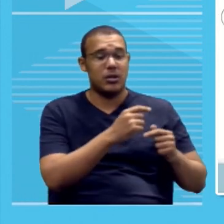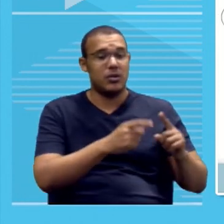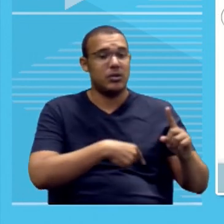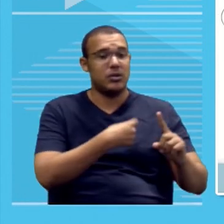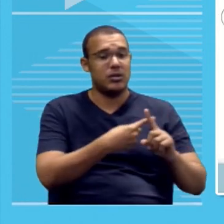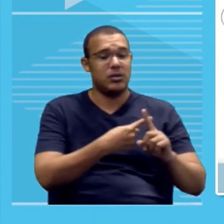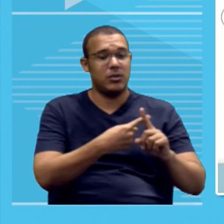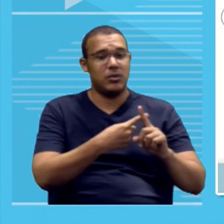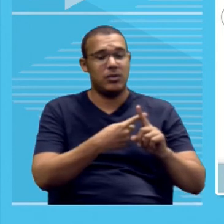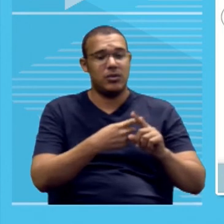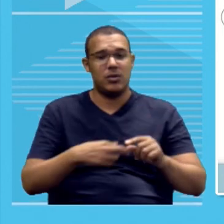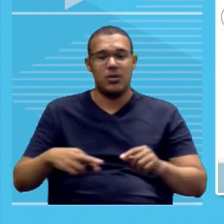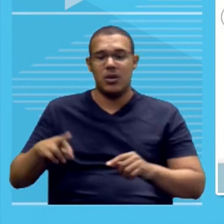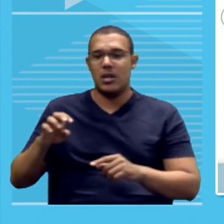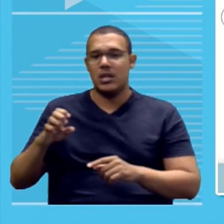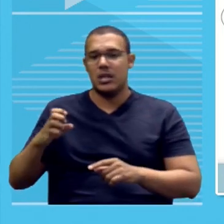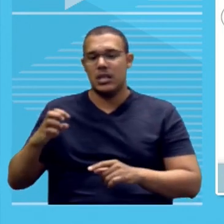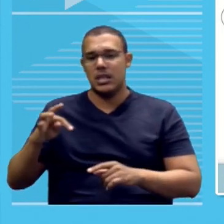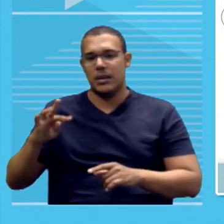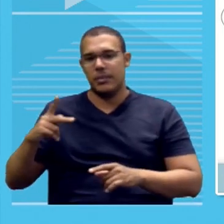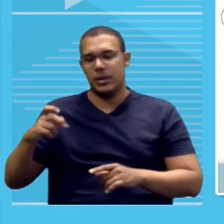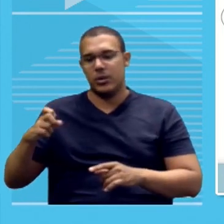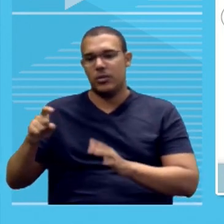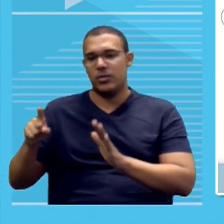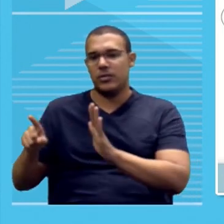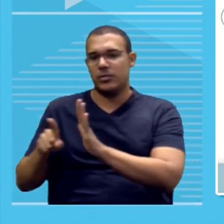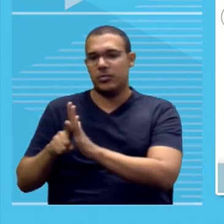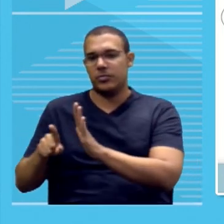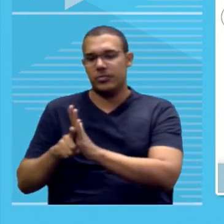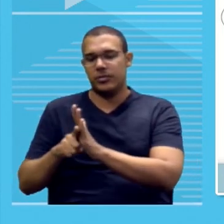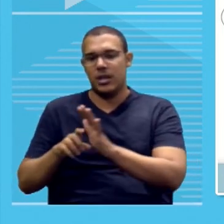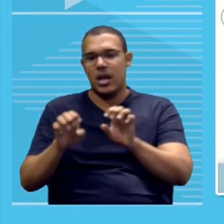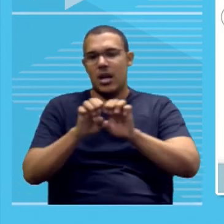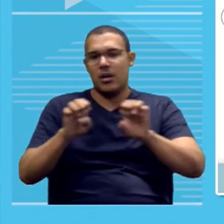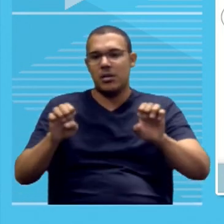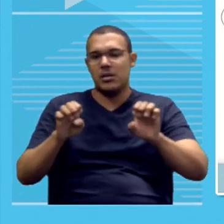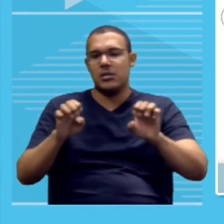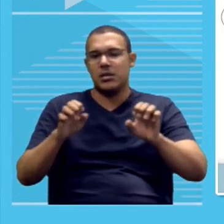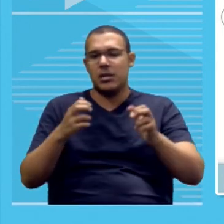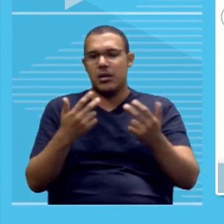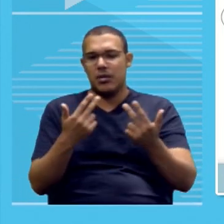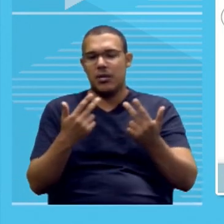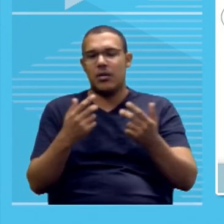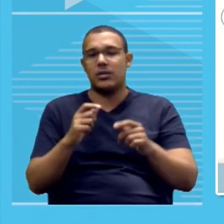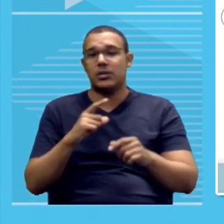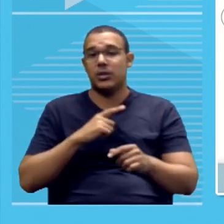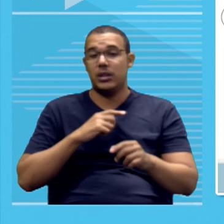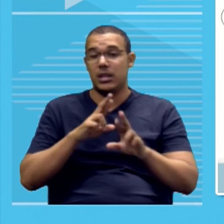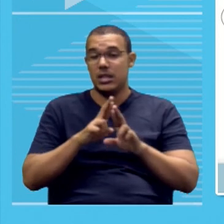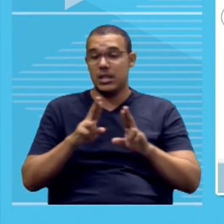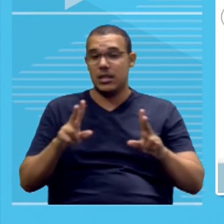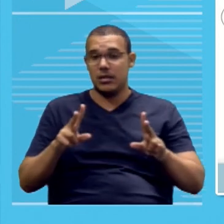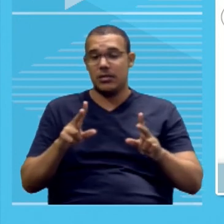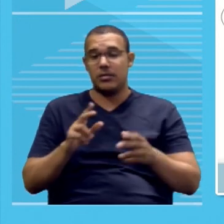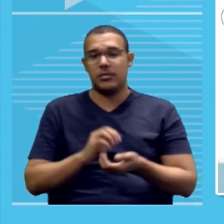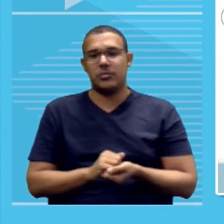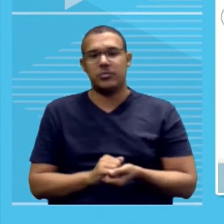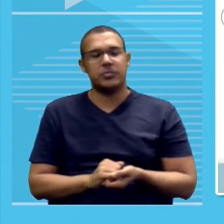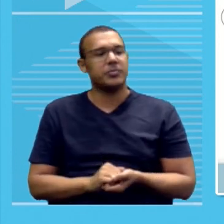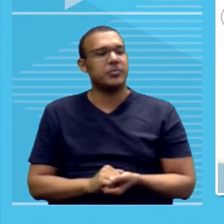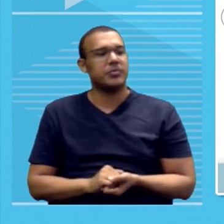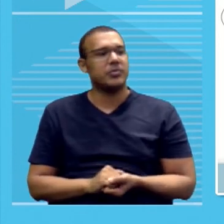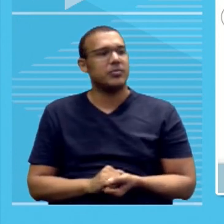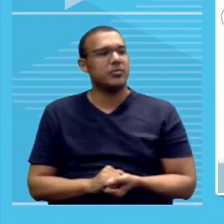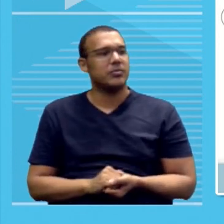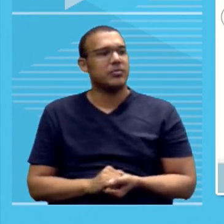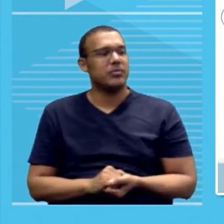você subtrai. A equação é basicamente a mesma, você só teria essa diferença aí de analogia, tá